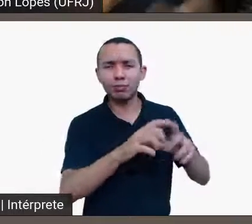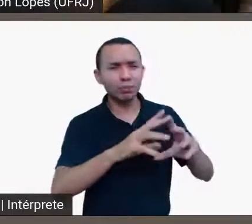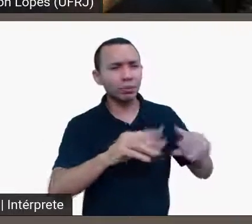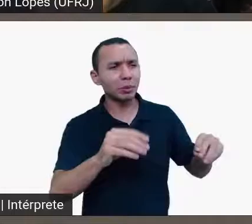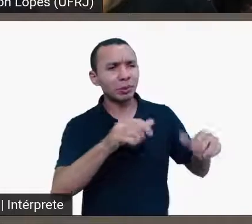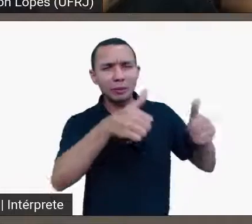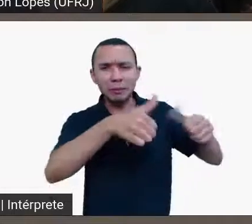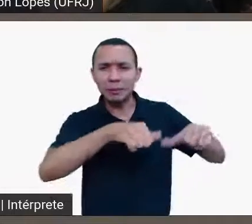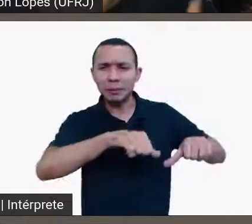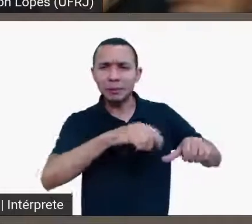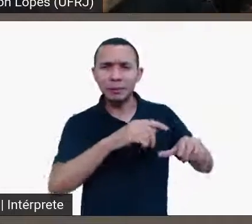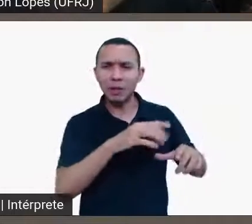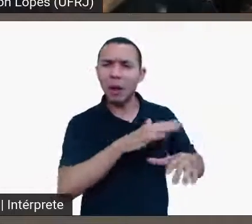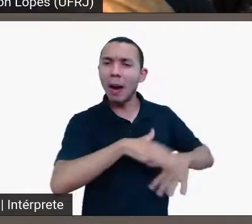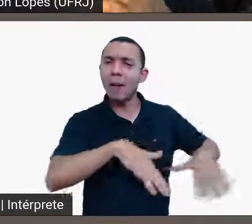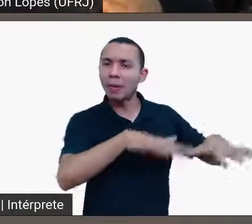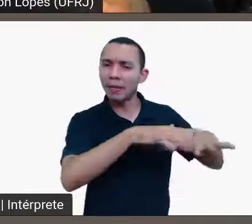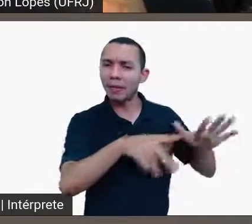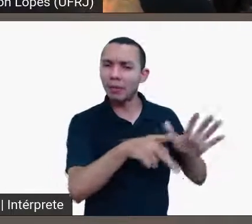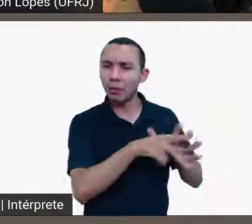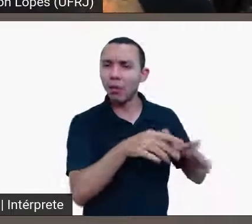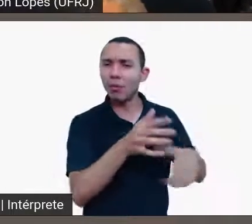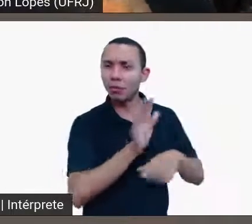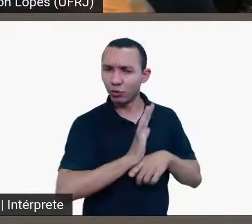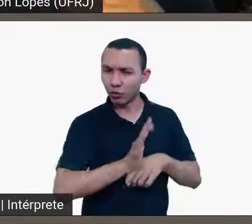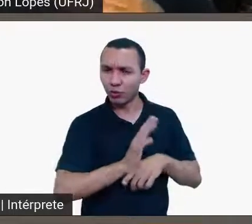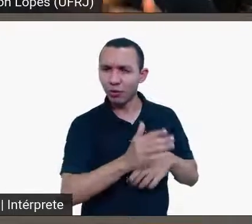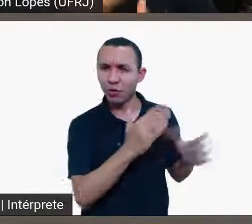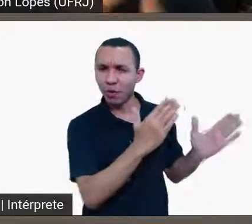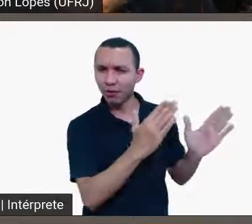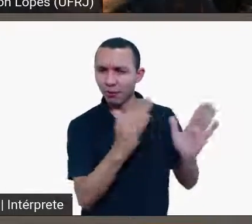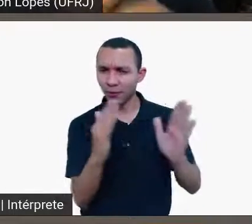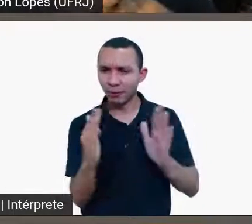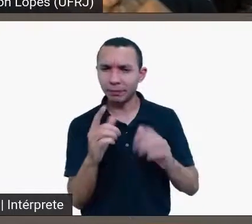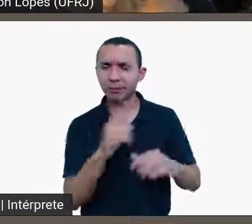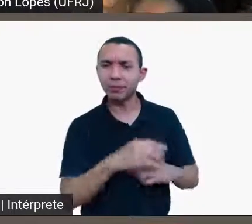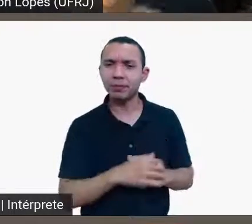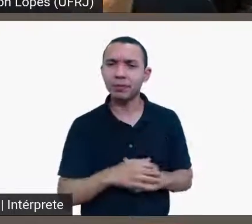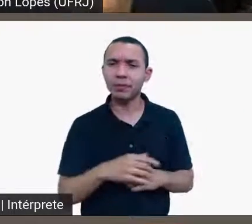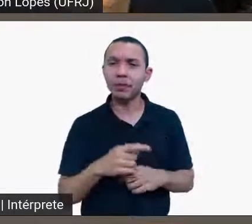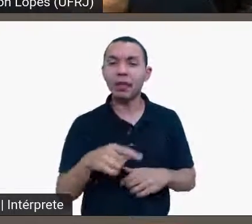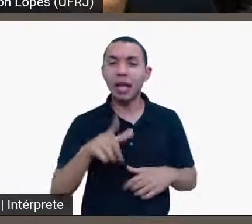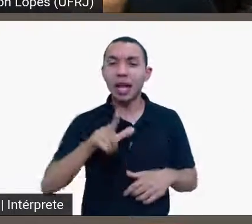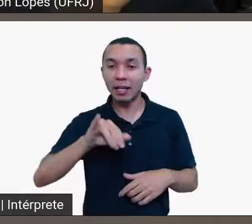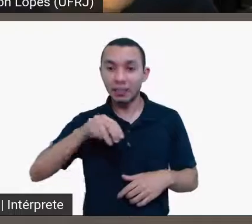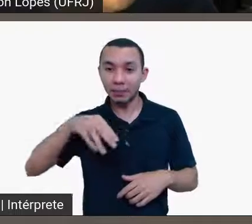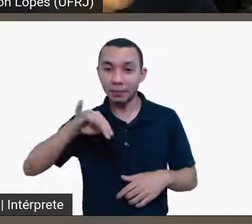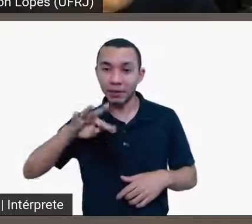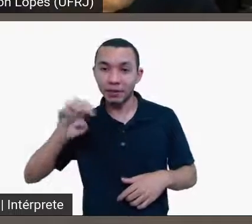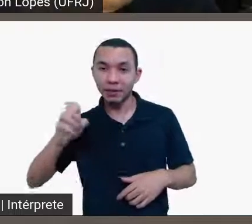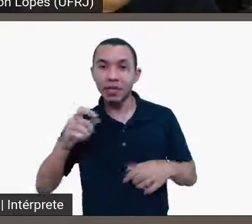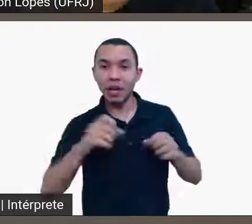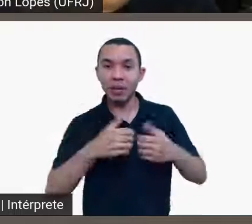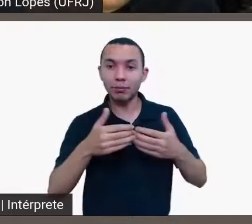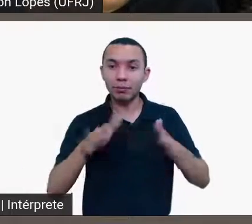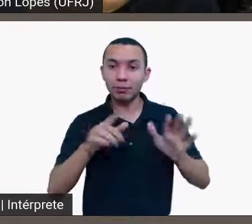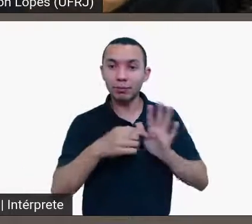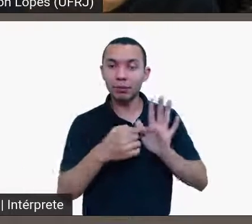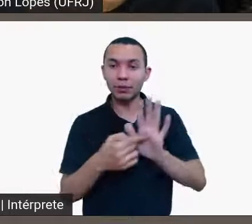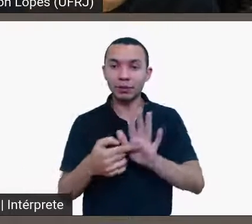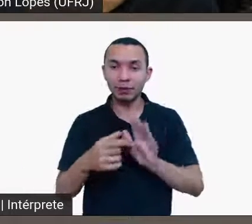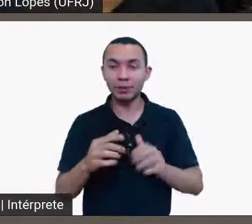Então, eu acho que tem elementos que merecem ser explorados ali. Não é à toa também que O Limite é lançado no mesmo ano que As Ondas, da Virginia Woolf.